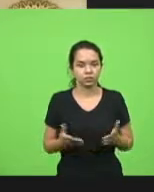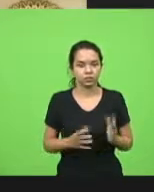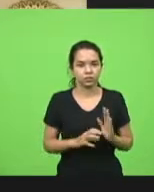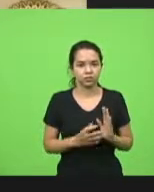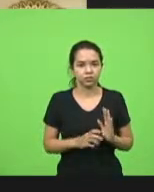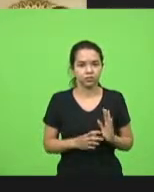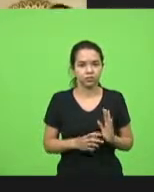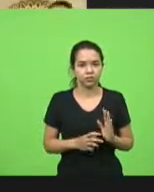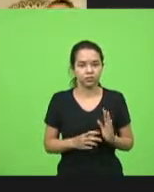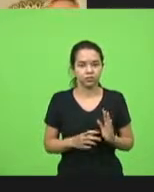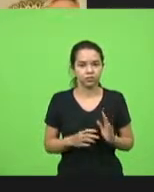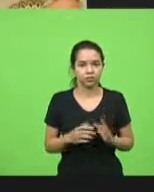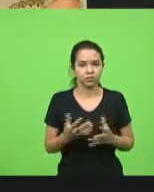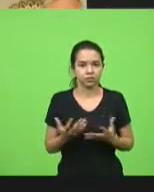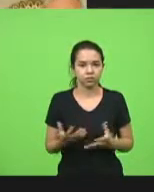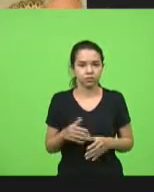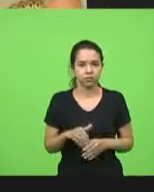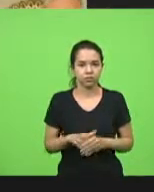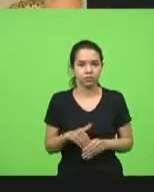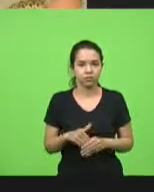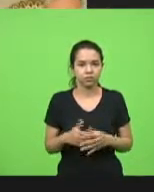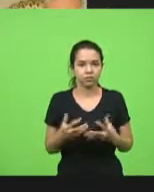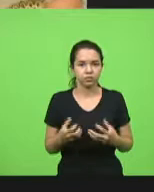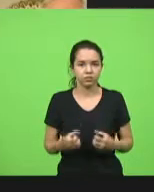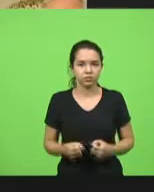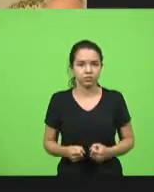votasse favorável à deliberação no dia de hoje?